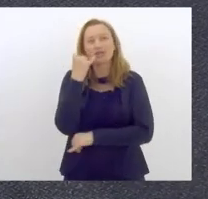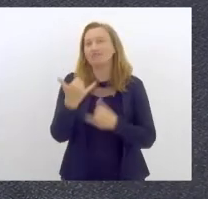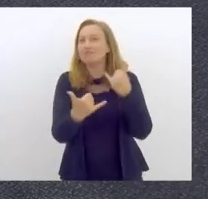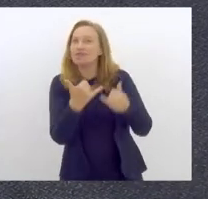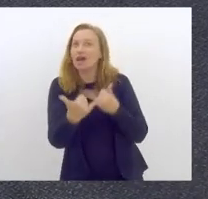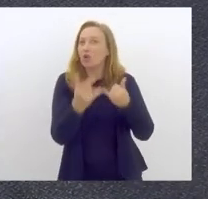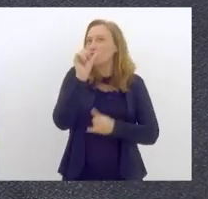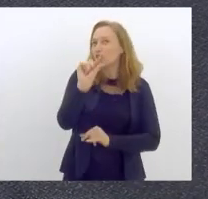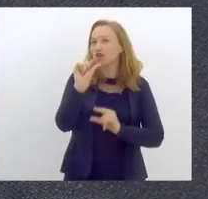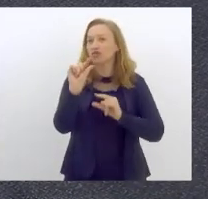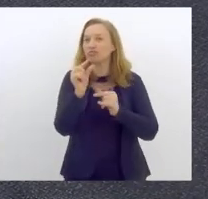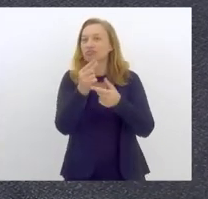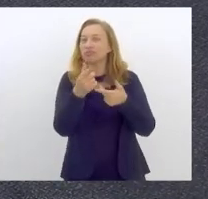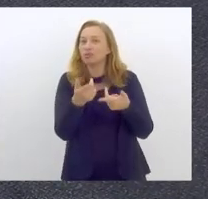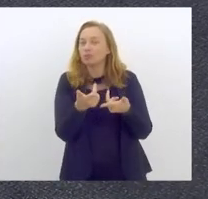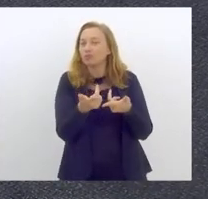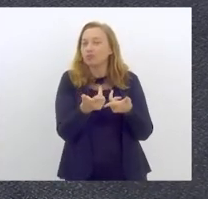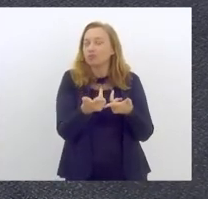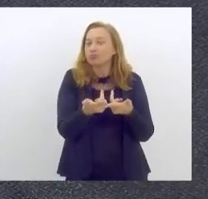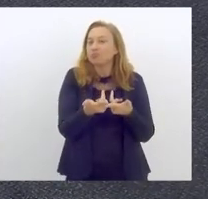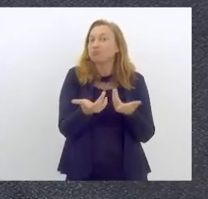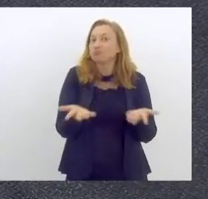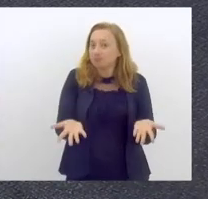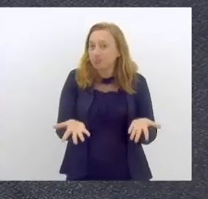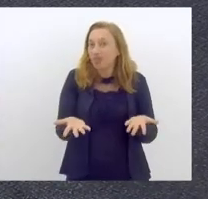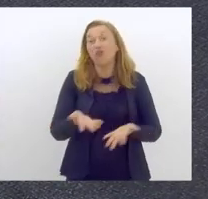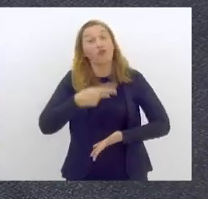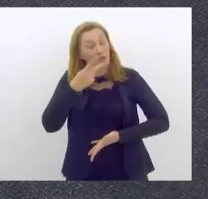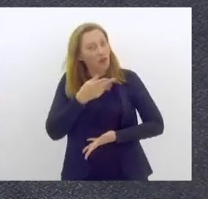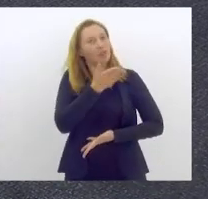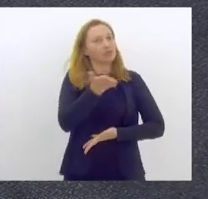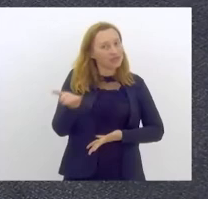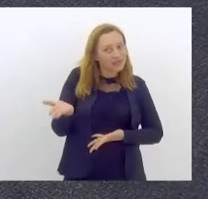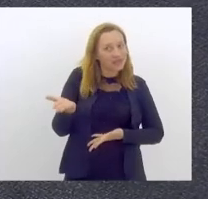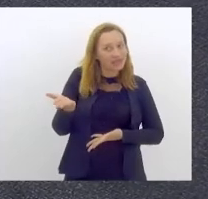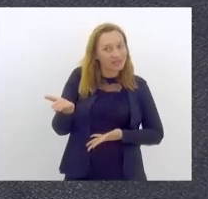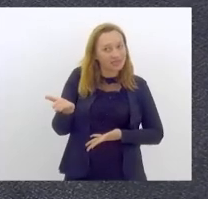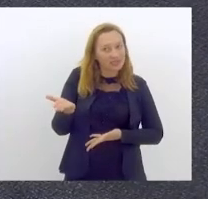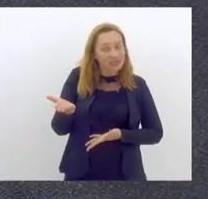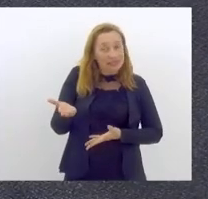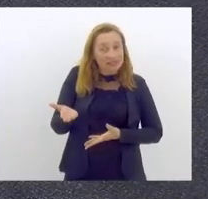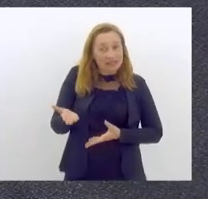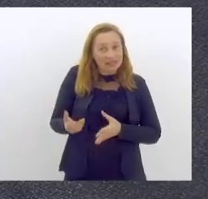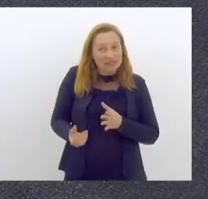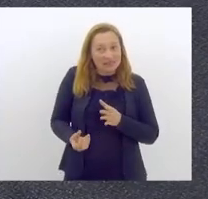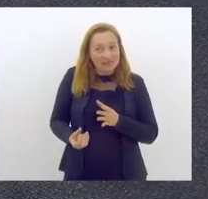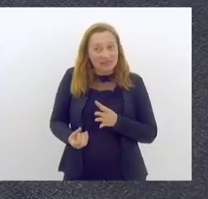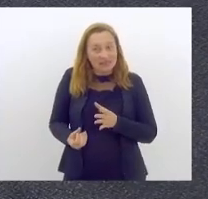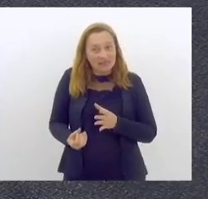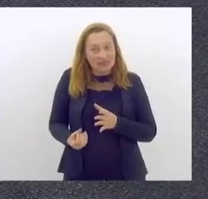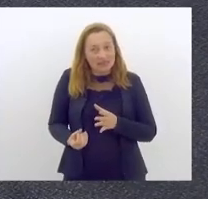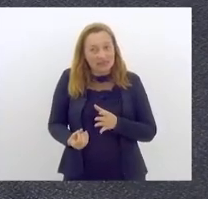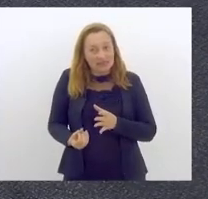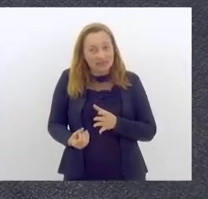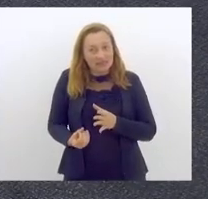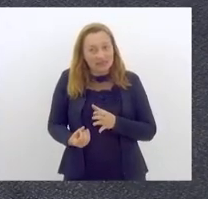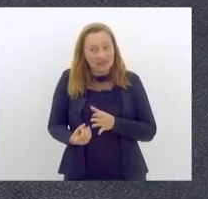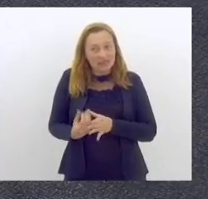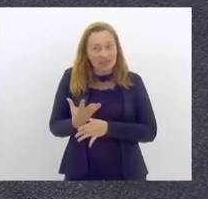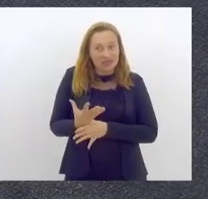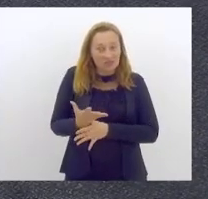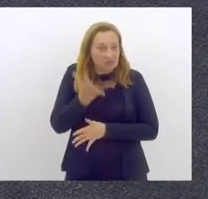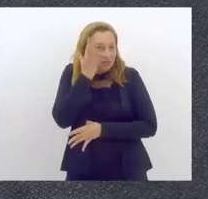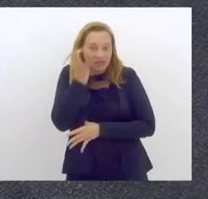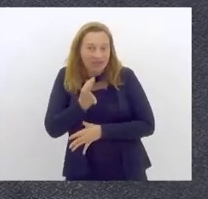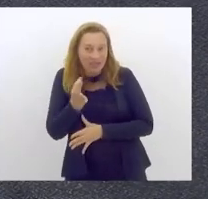um pouquinho com isso e vou confessar para os senhores o autor tão precocemente não sabe da letra